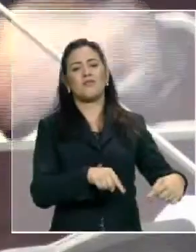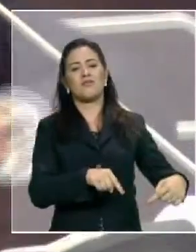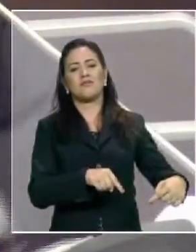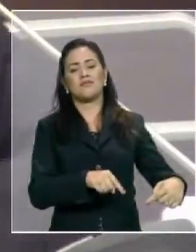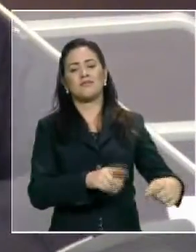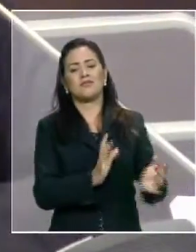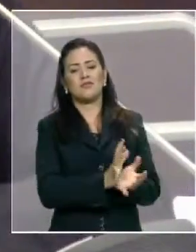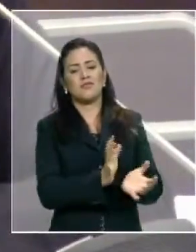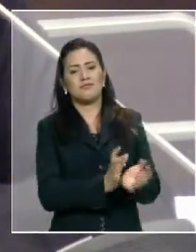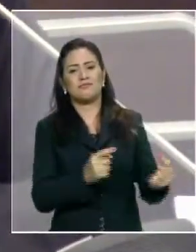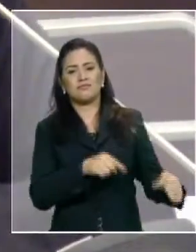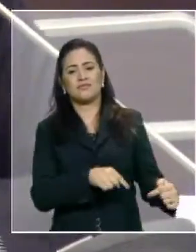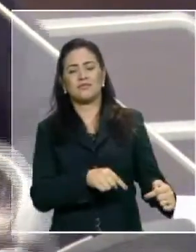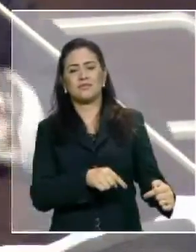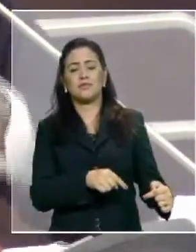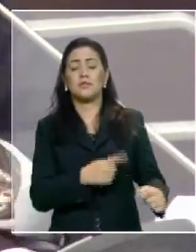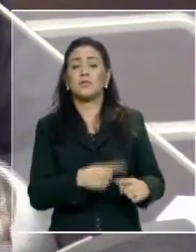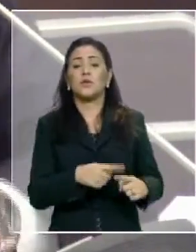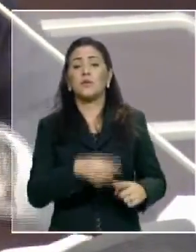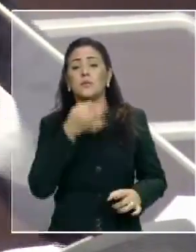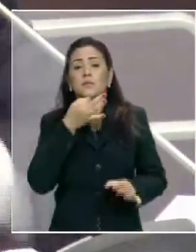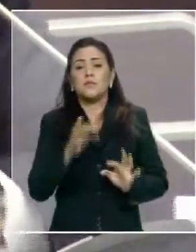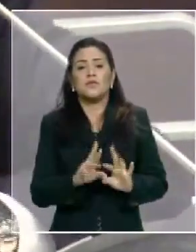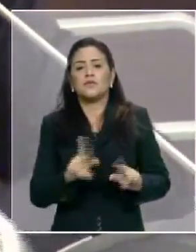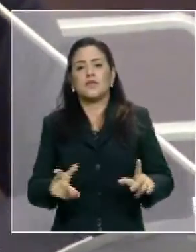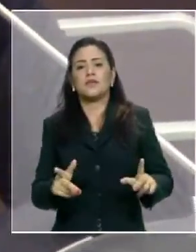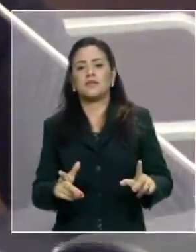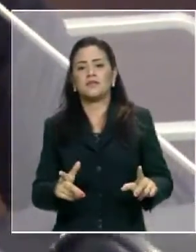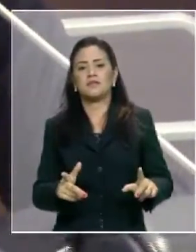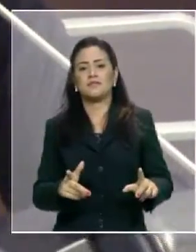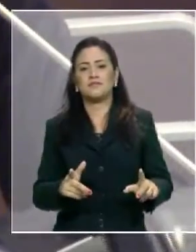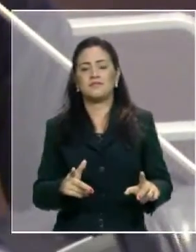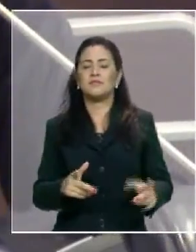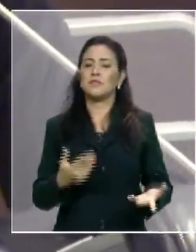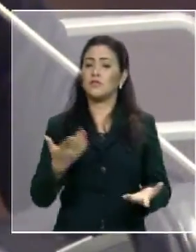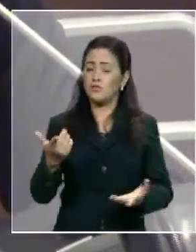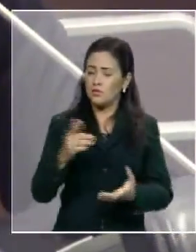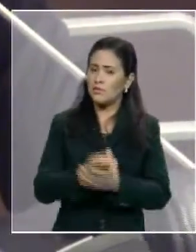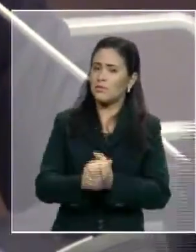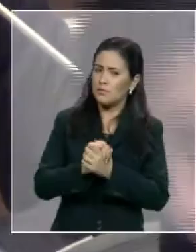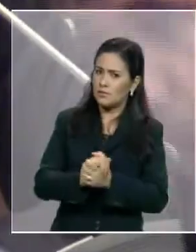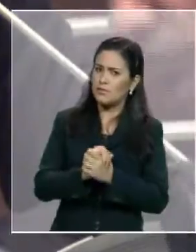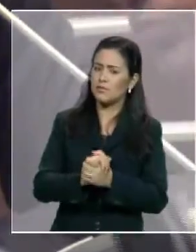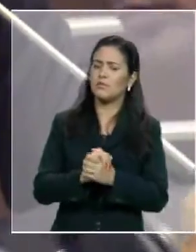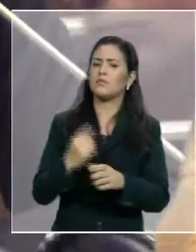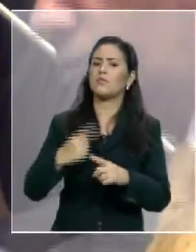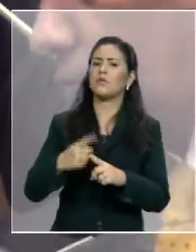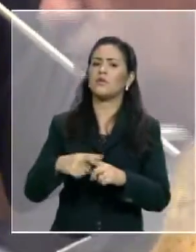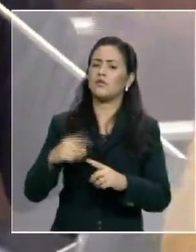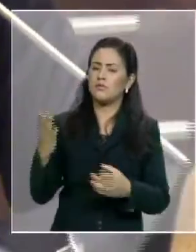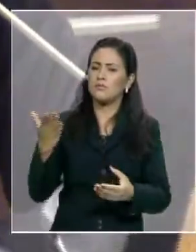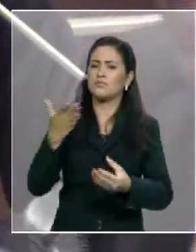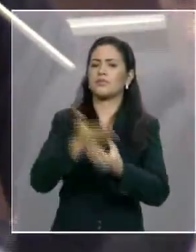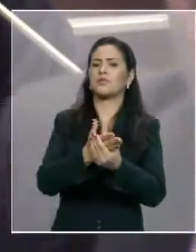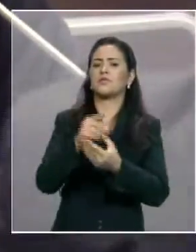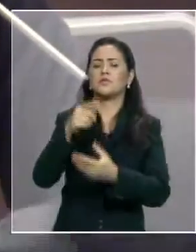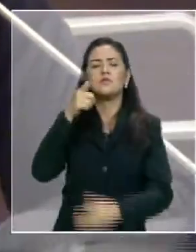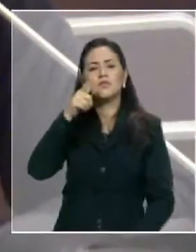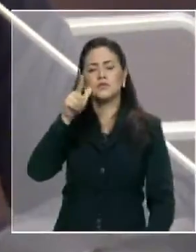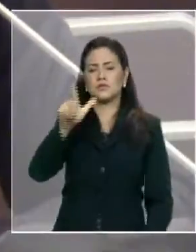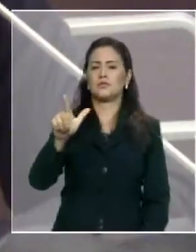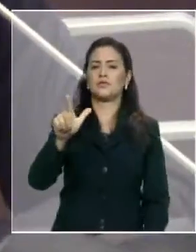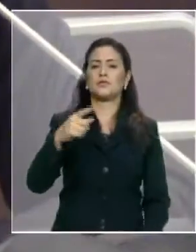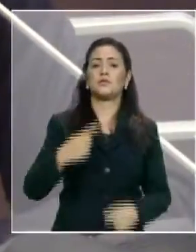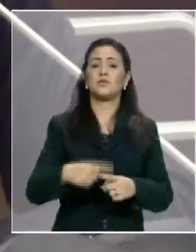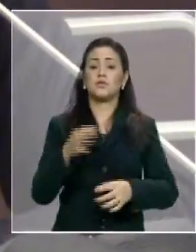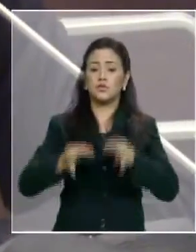pensava. Vossa Excelência está de parabéns por ter entrado na justiça e ter ganhado na justiça, porque a justiça